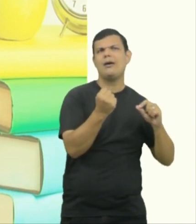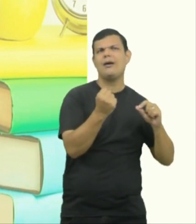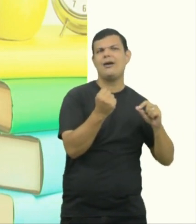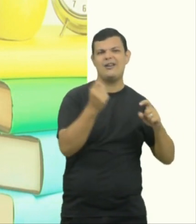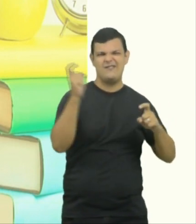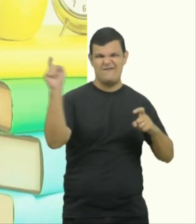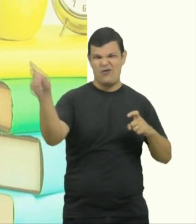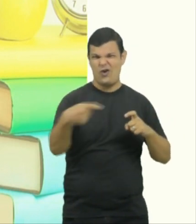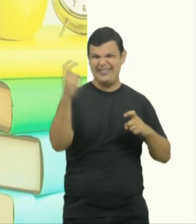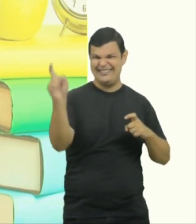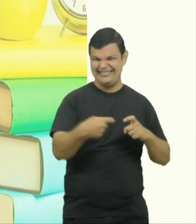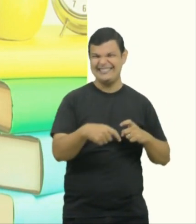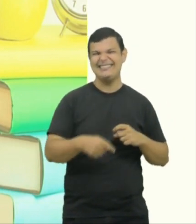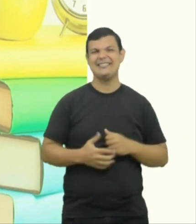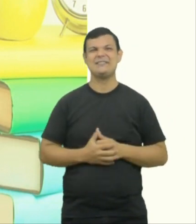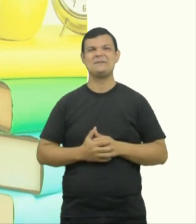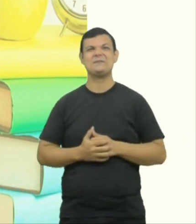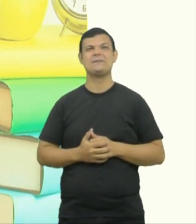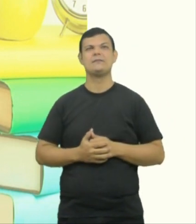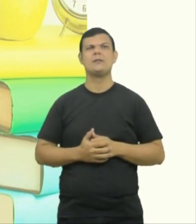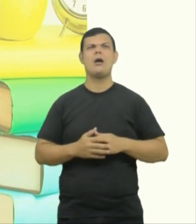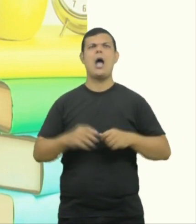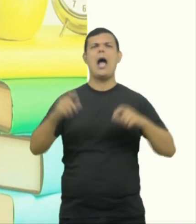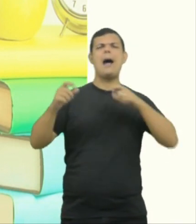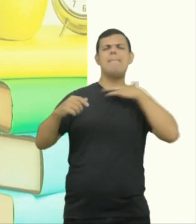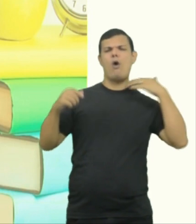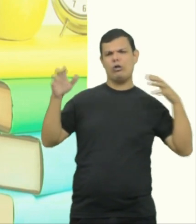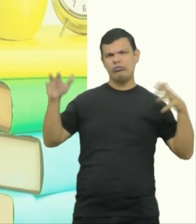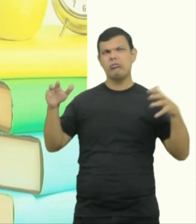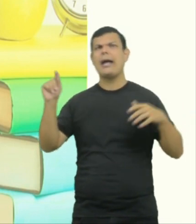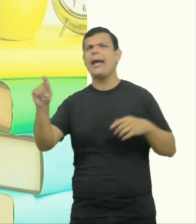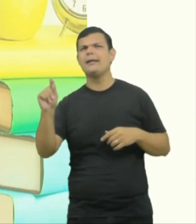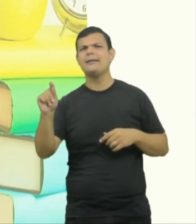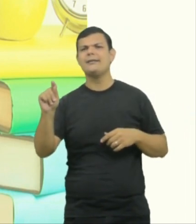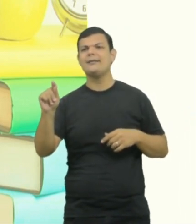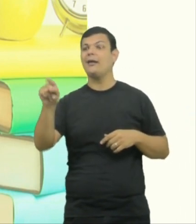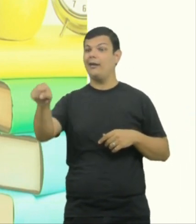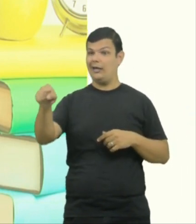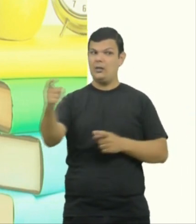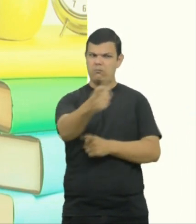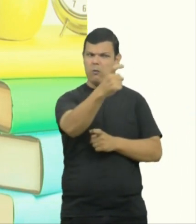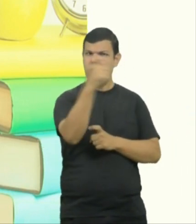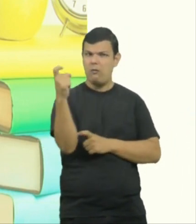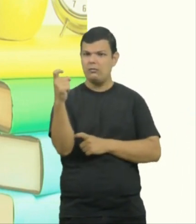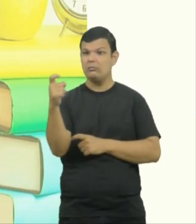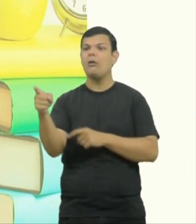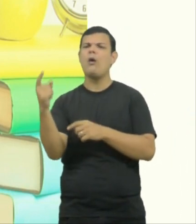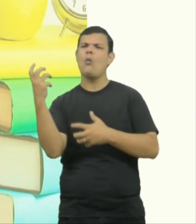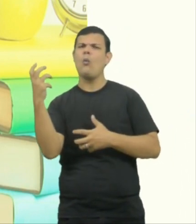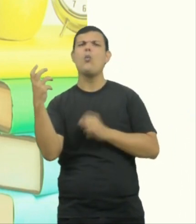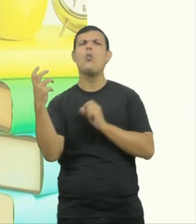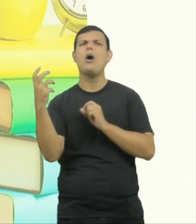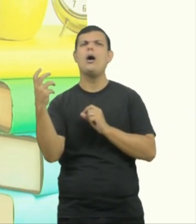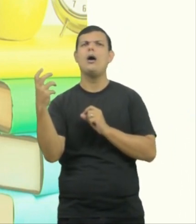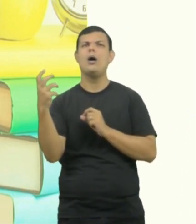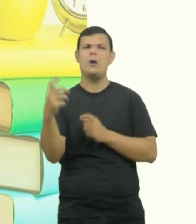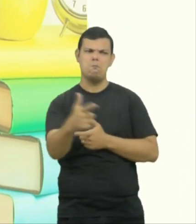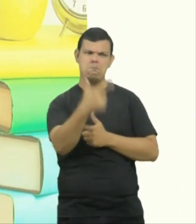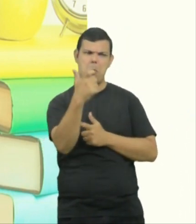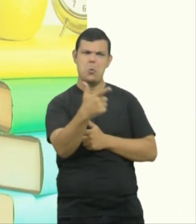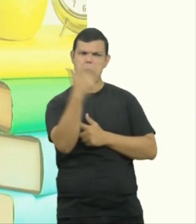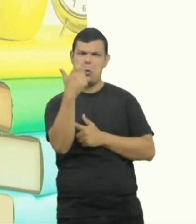do macaco ter caído no oco da árvore. Quinta, vamos lá. Quem sentiu pena do macaco, vocês lembram? Foi a morte, né? E